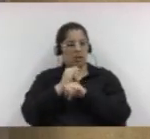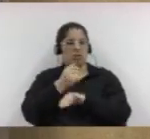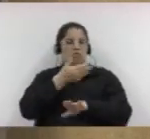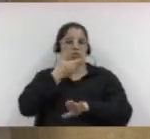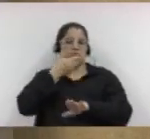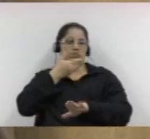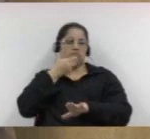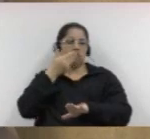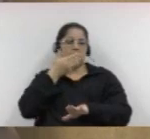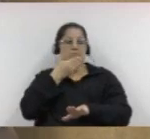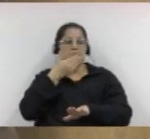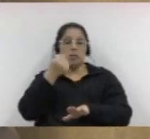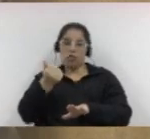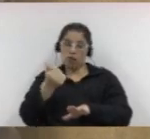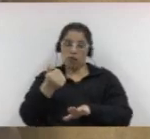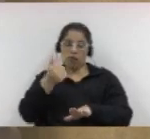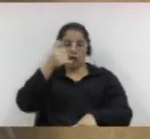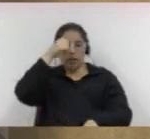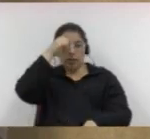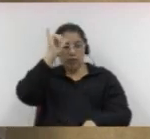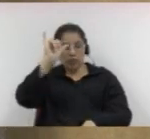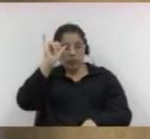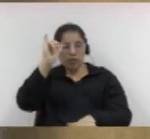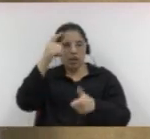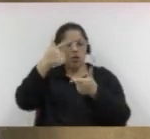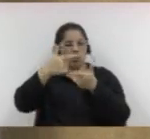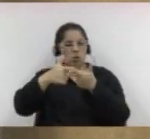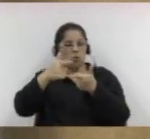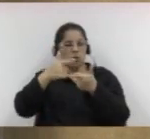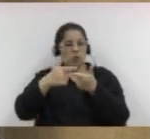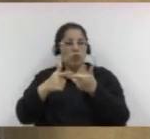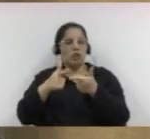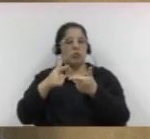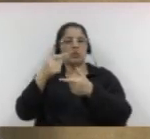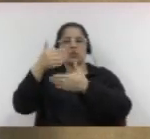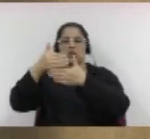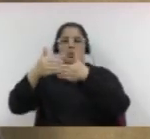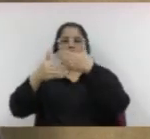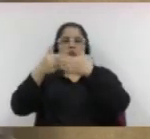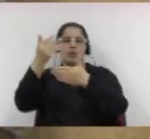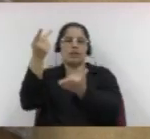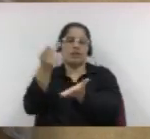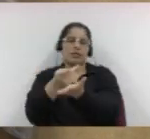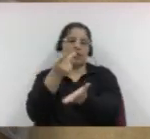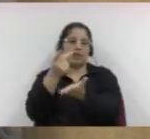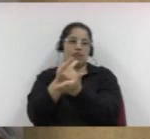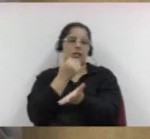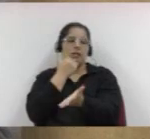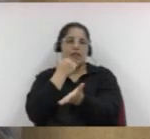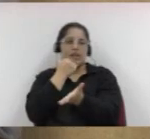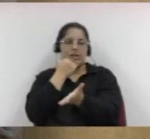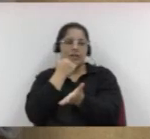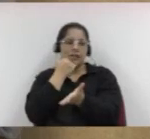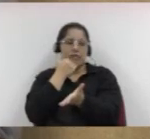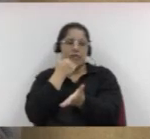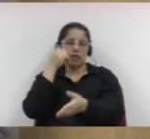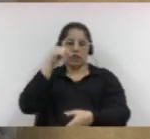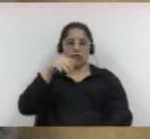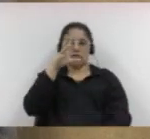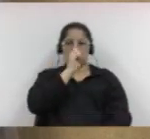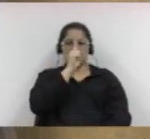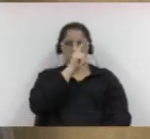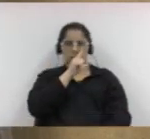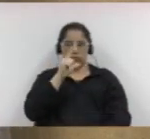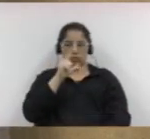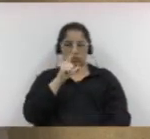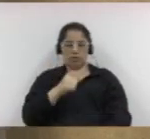inclusive, combater, inclusive, esta gama de construções irregulares que o município de Limeira observa.